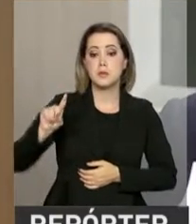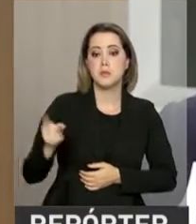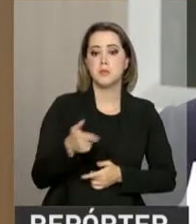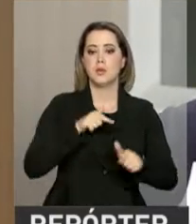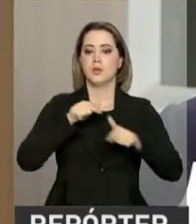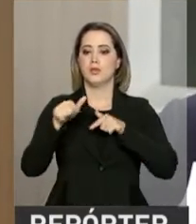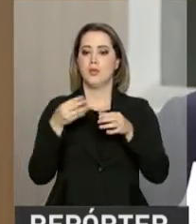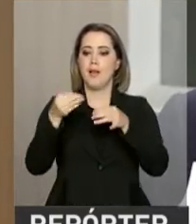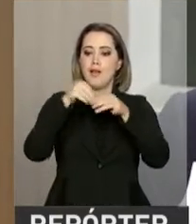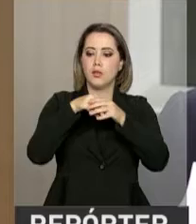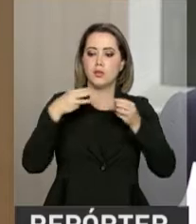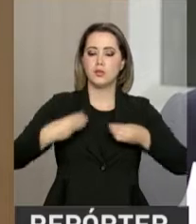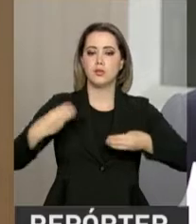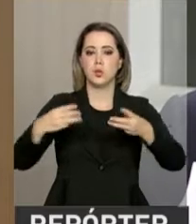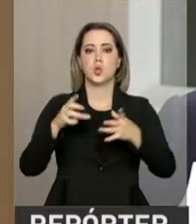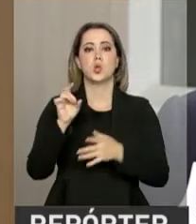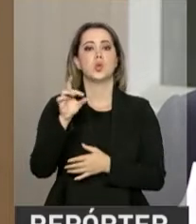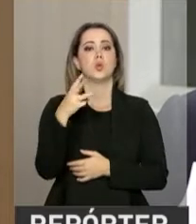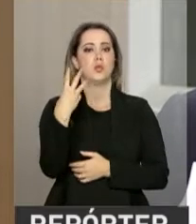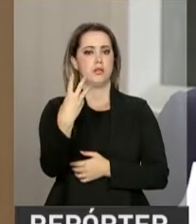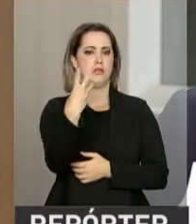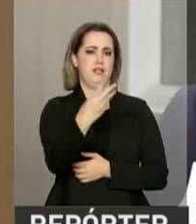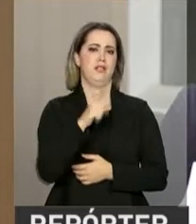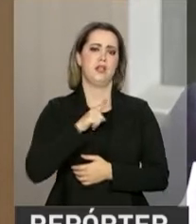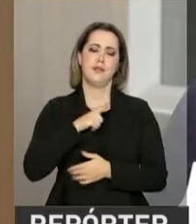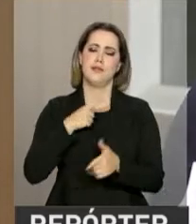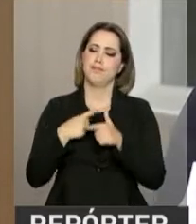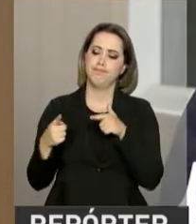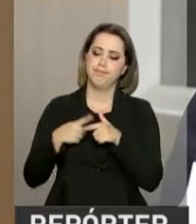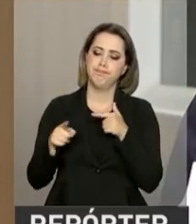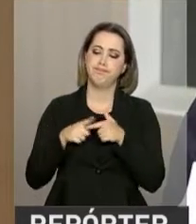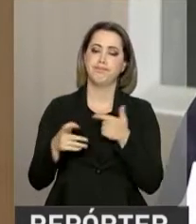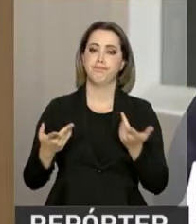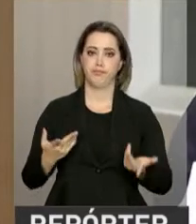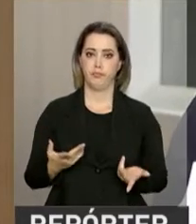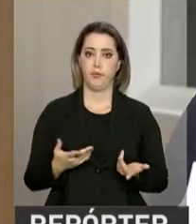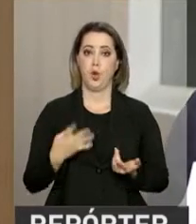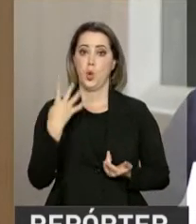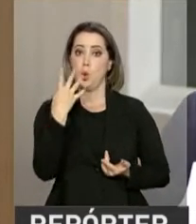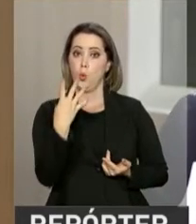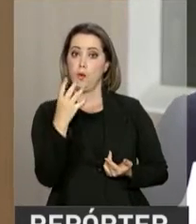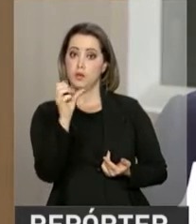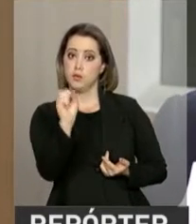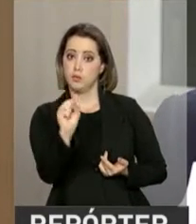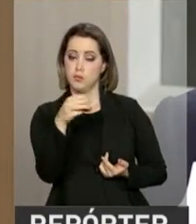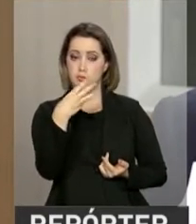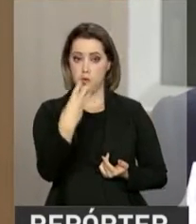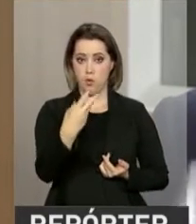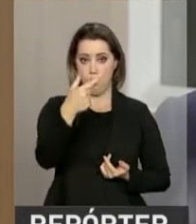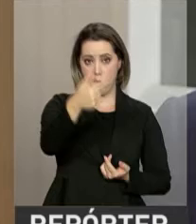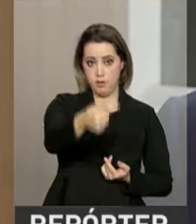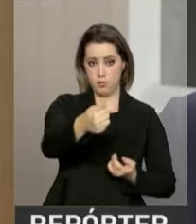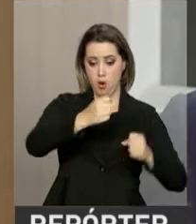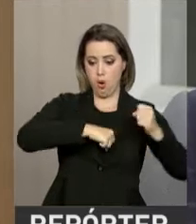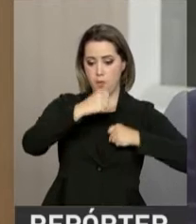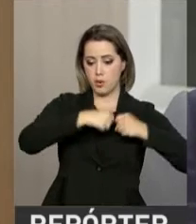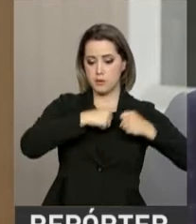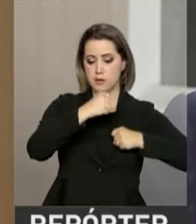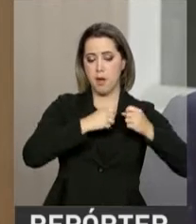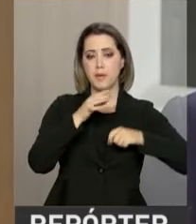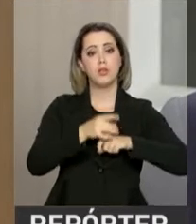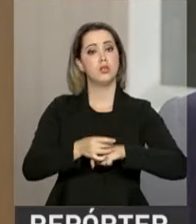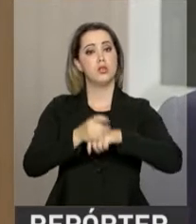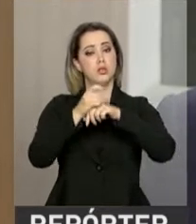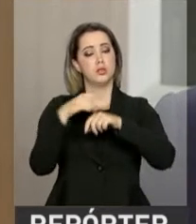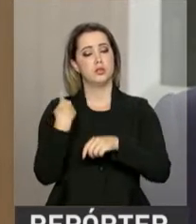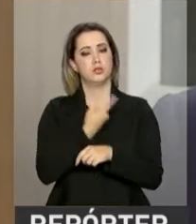temos, apenas 33 deles tiveram problemas. Que das 4.837 indústrias de processamento de carne